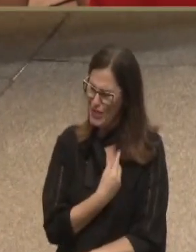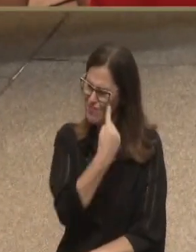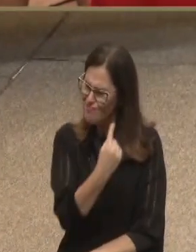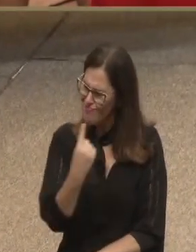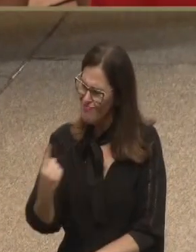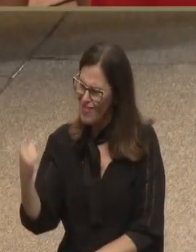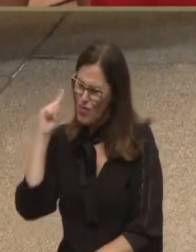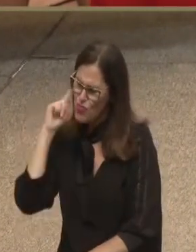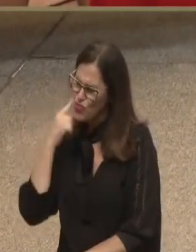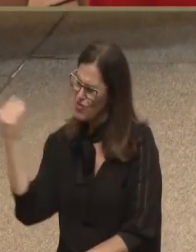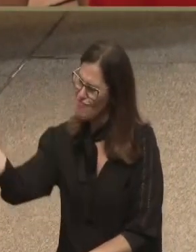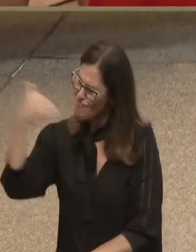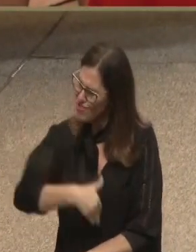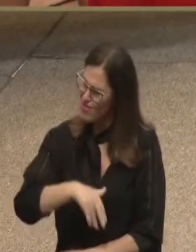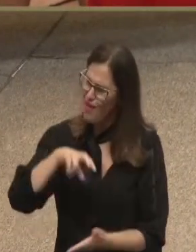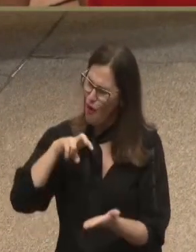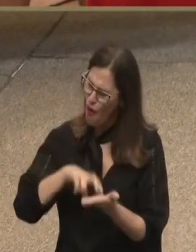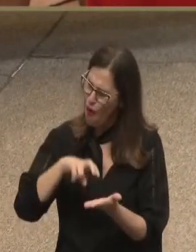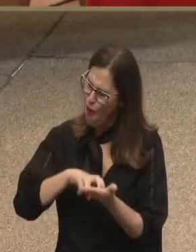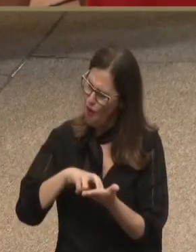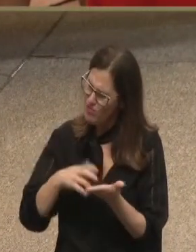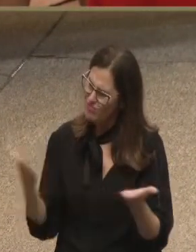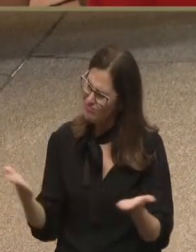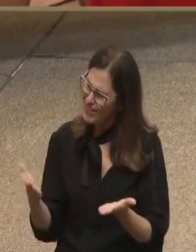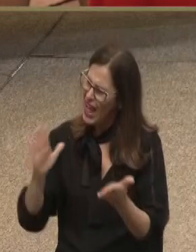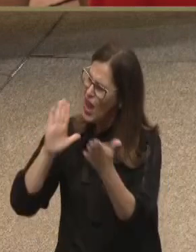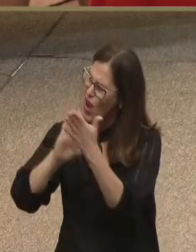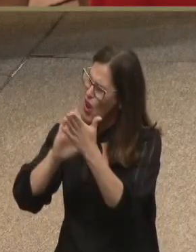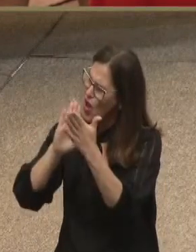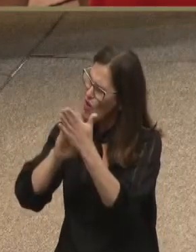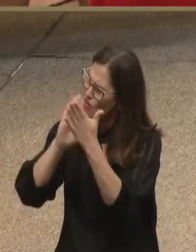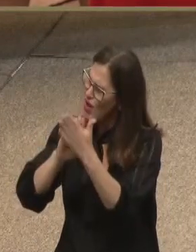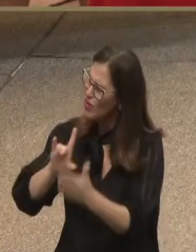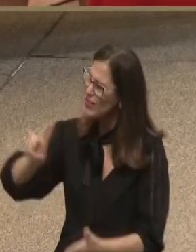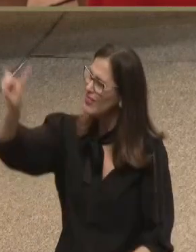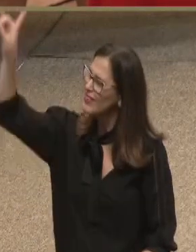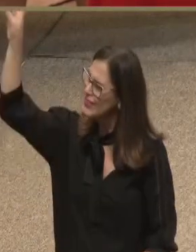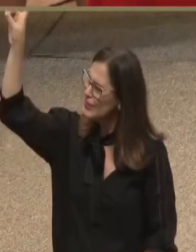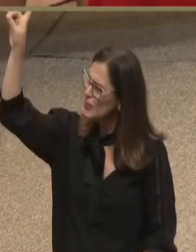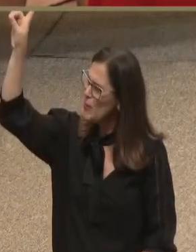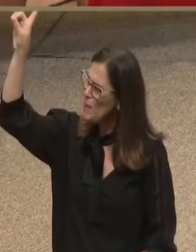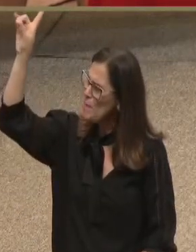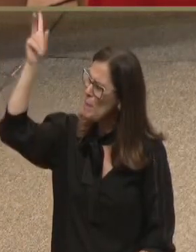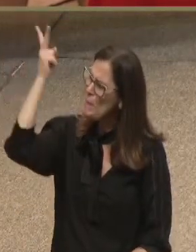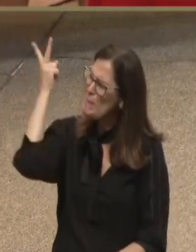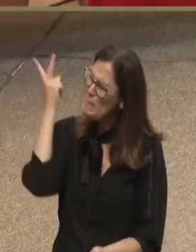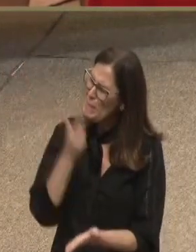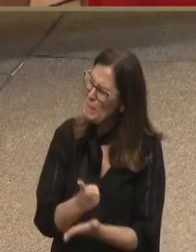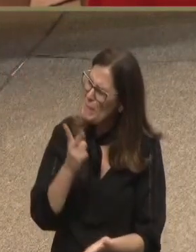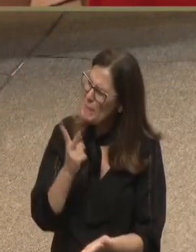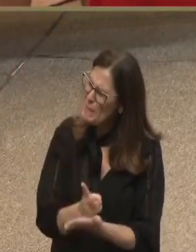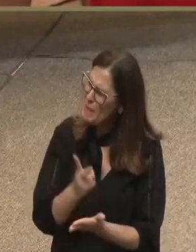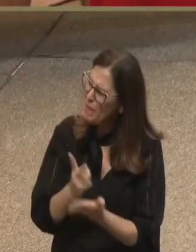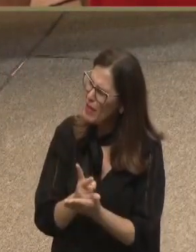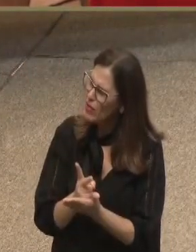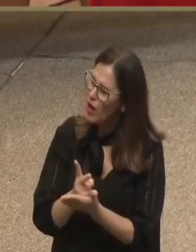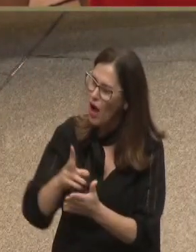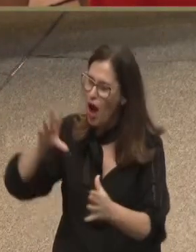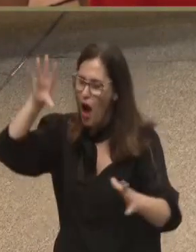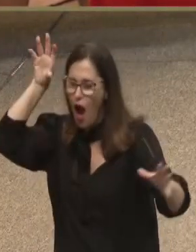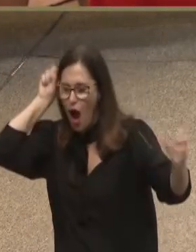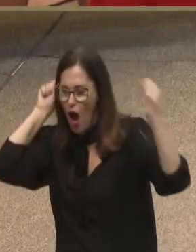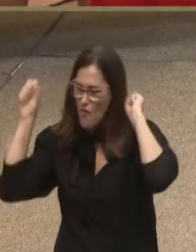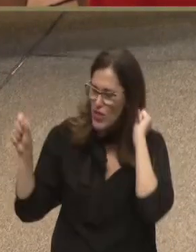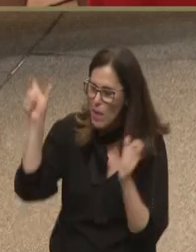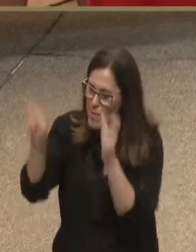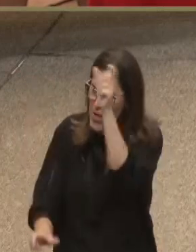aqui nesta manhã. Louvamos-te, Deus, porque ainda que eles não consigam ouvir a voz dos